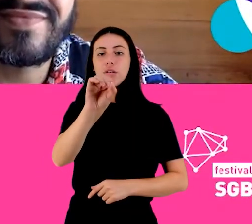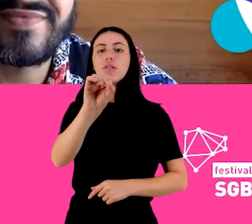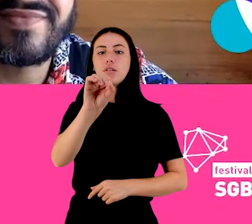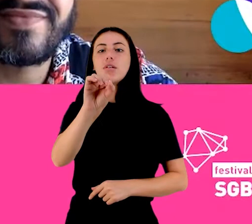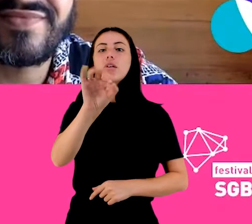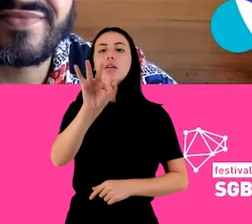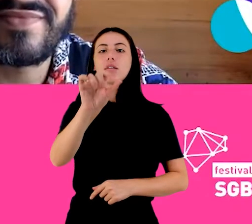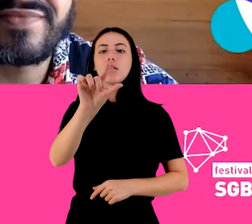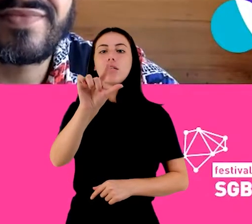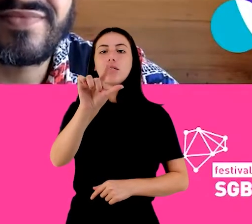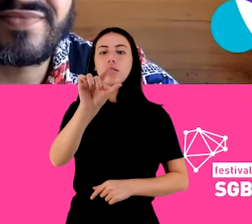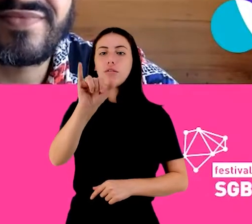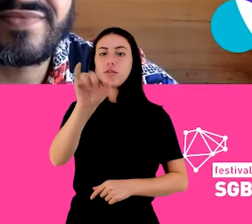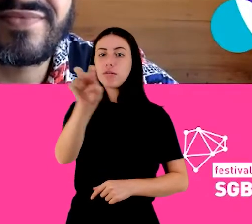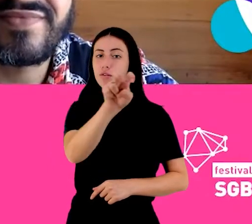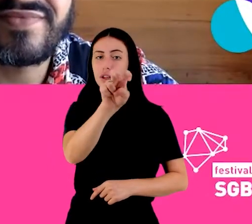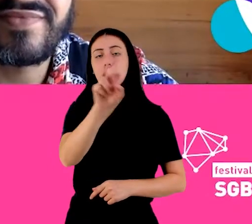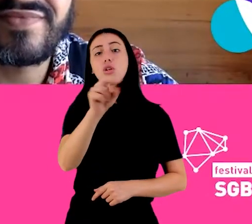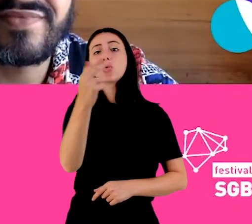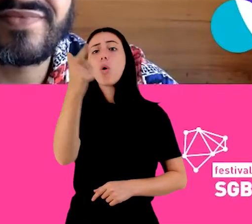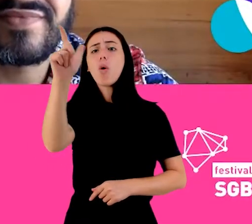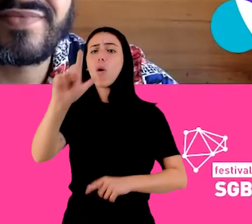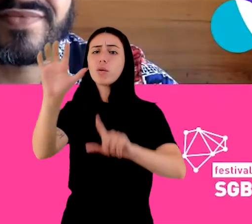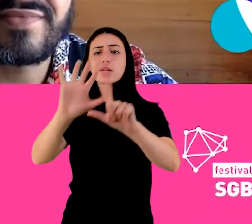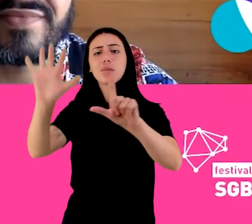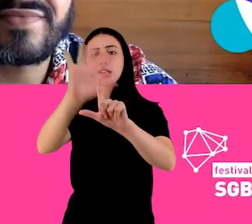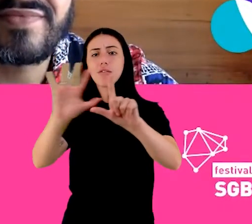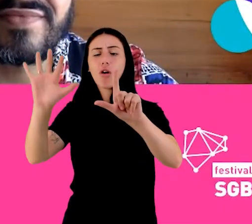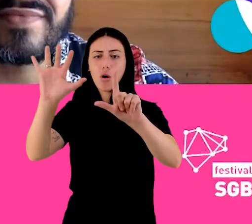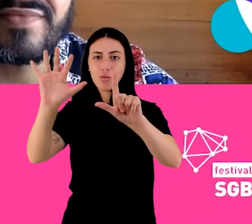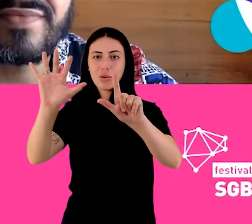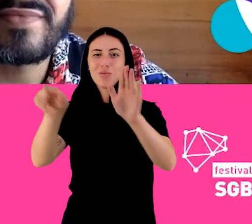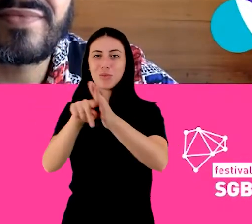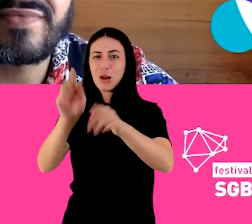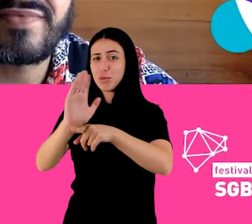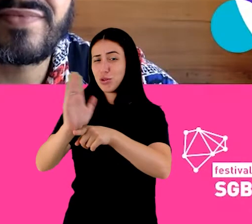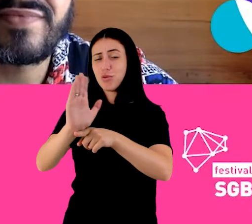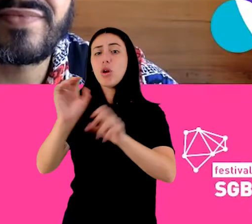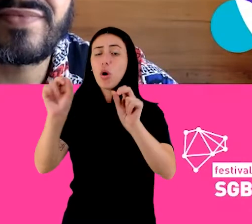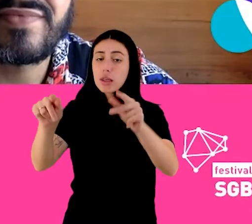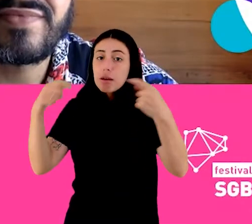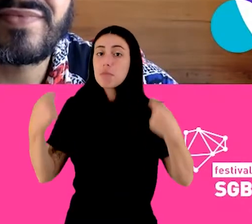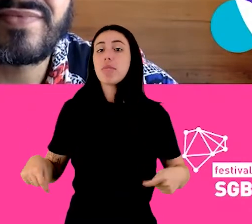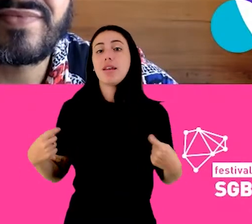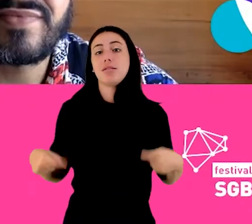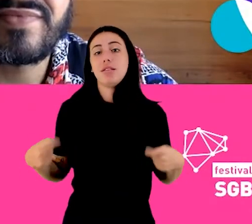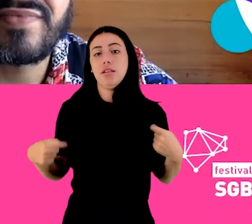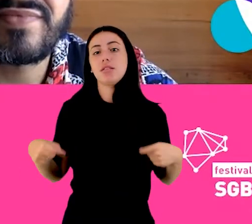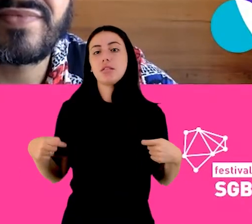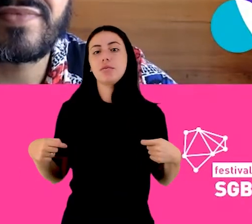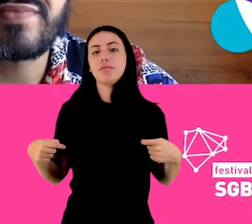eu acho que, hoje em dia, com a proliferação da segmentação, por exemplo, o Menino 23 precisa estar